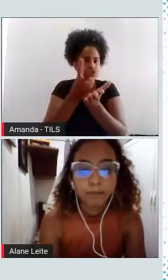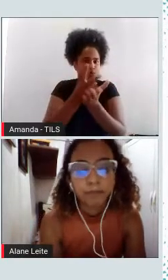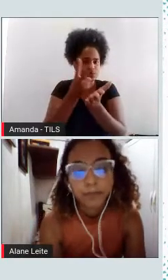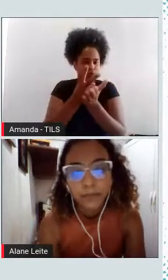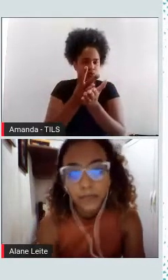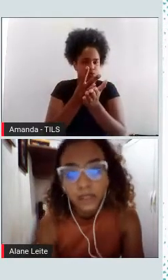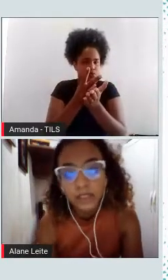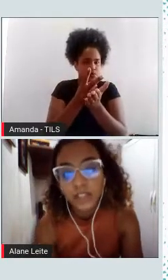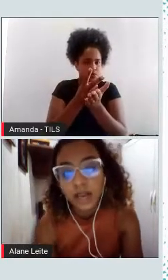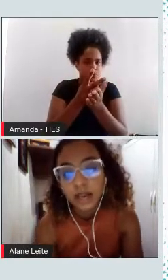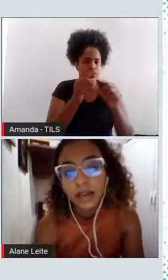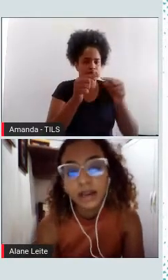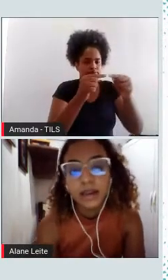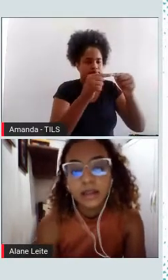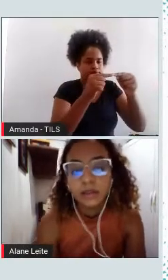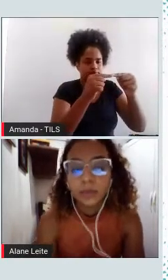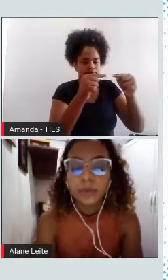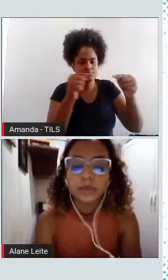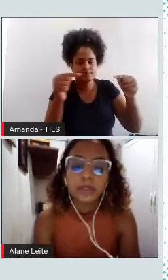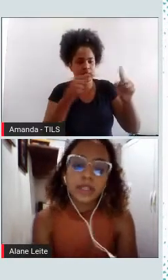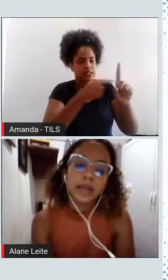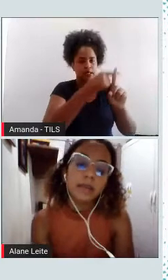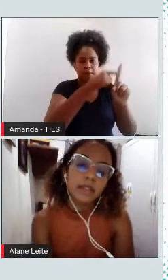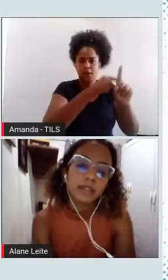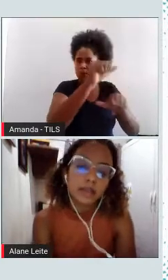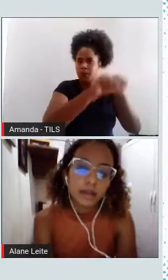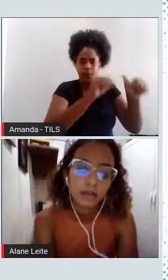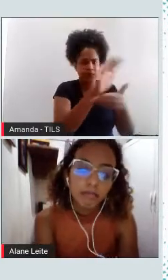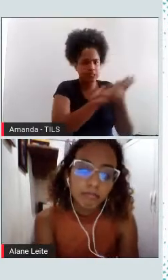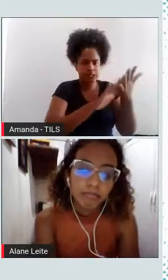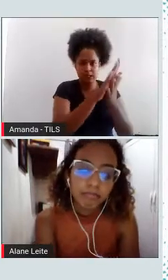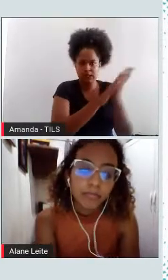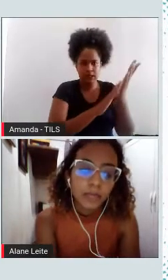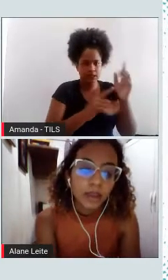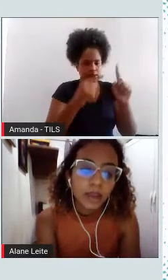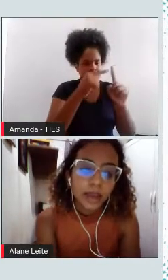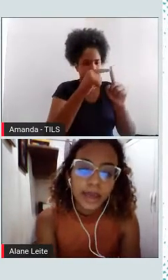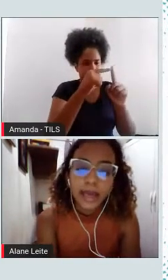modifica. Já no ponto de ebulição,